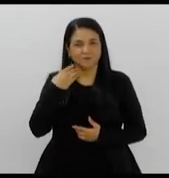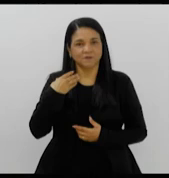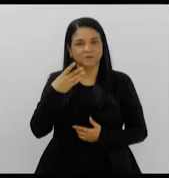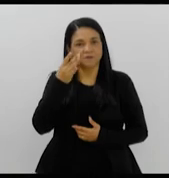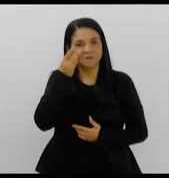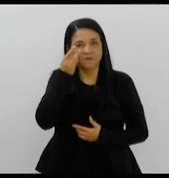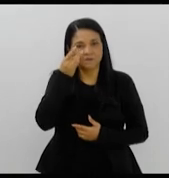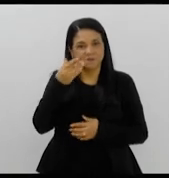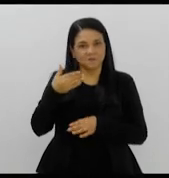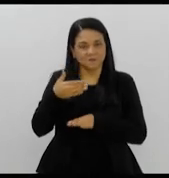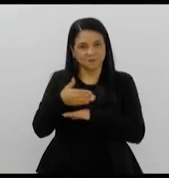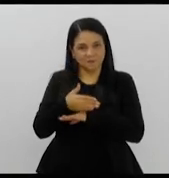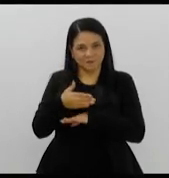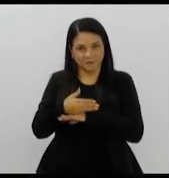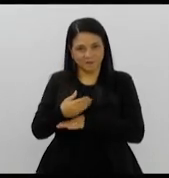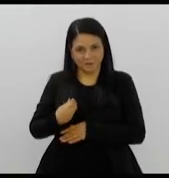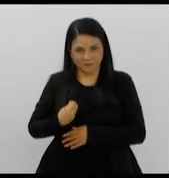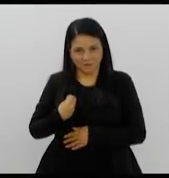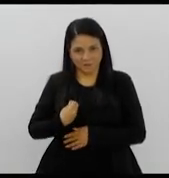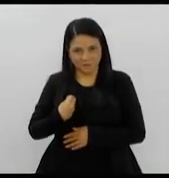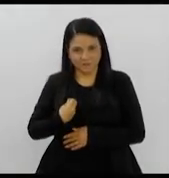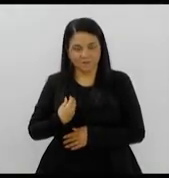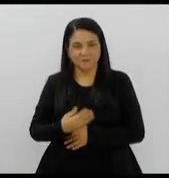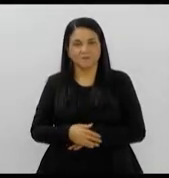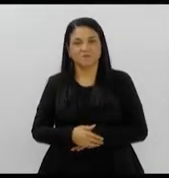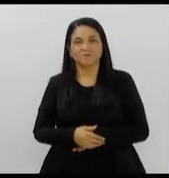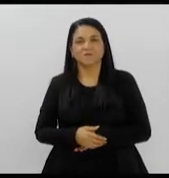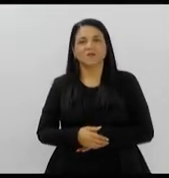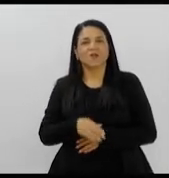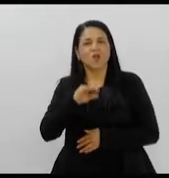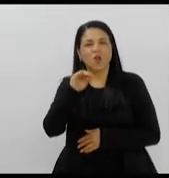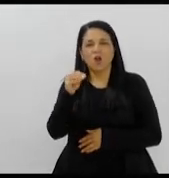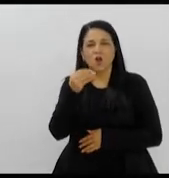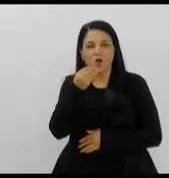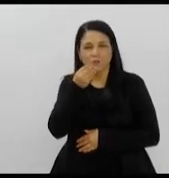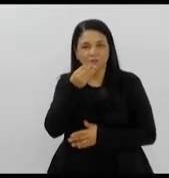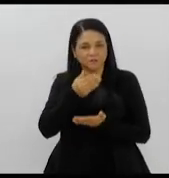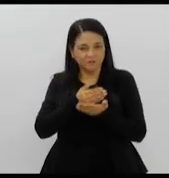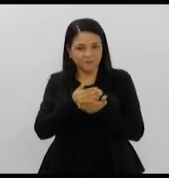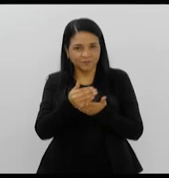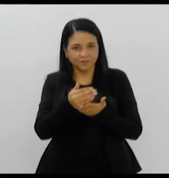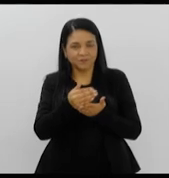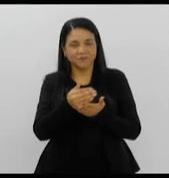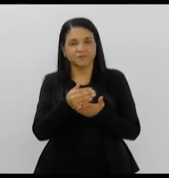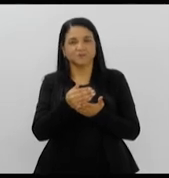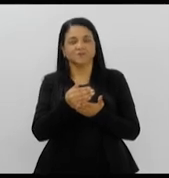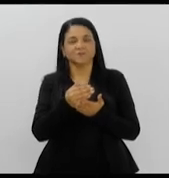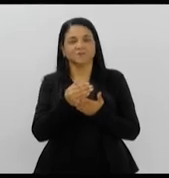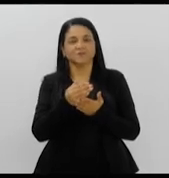tive oportunidade de, no expediente inicial,